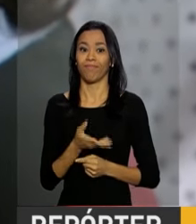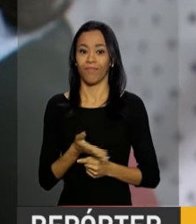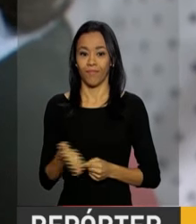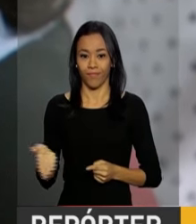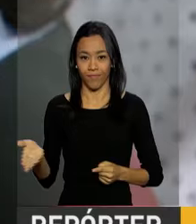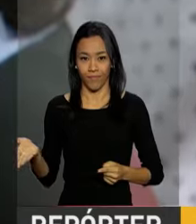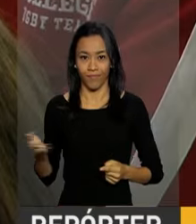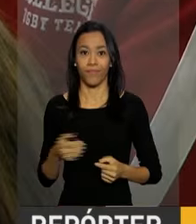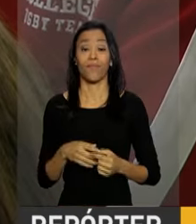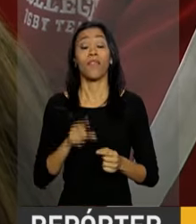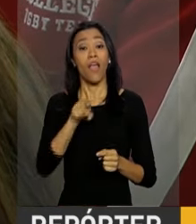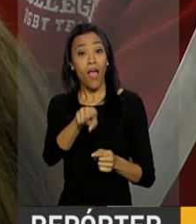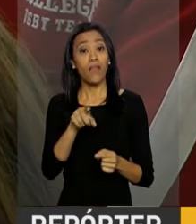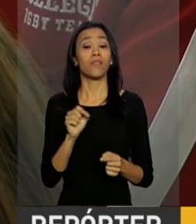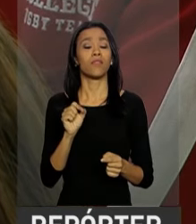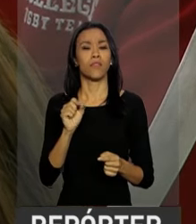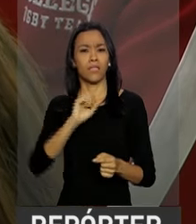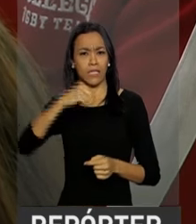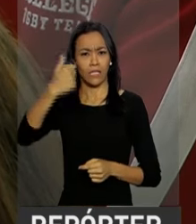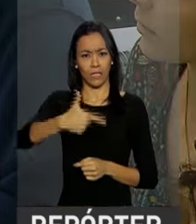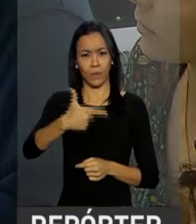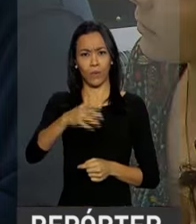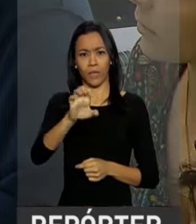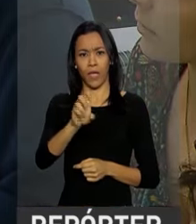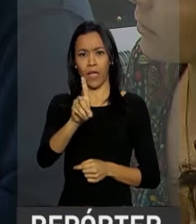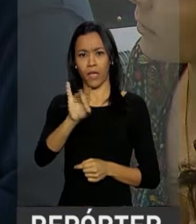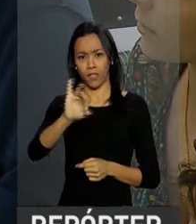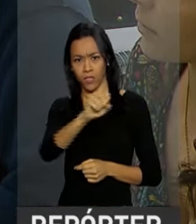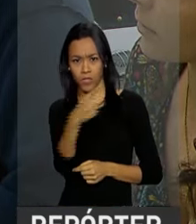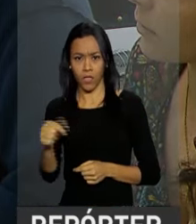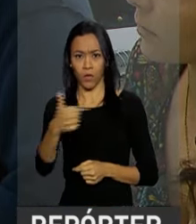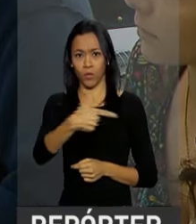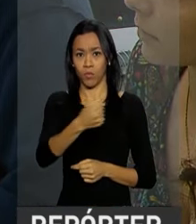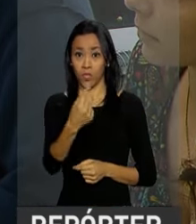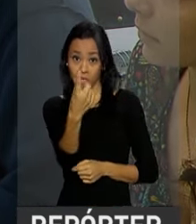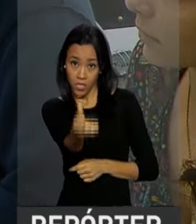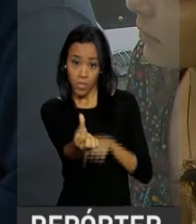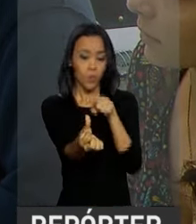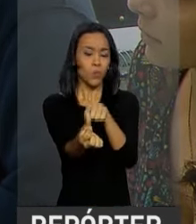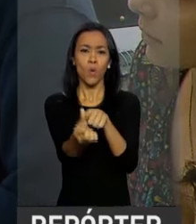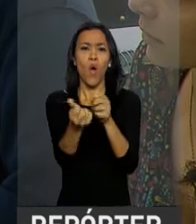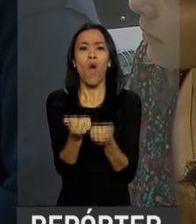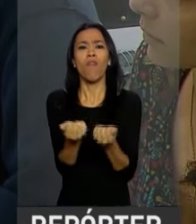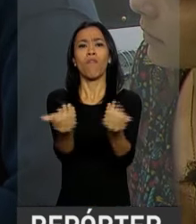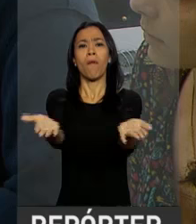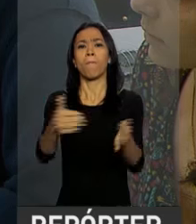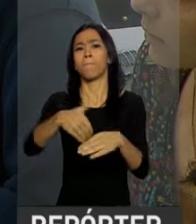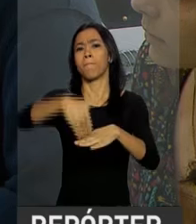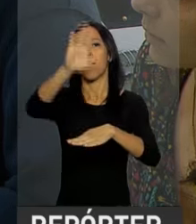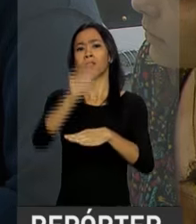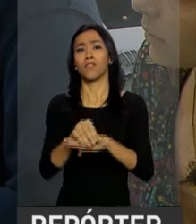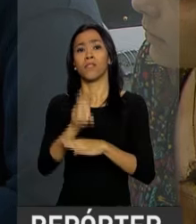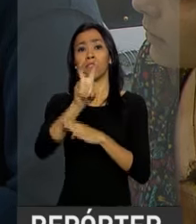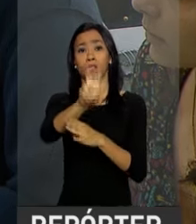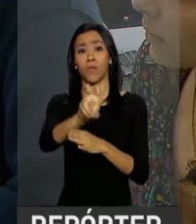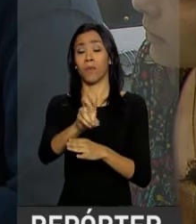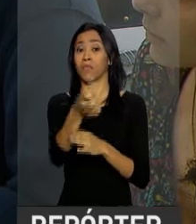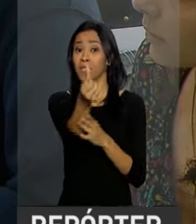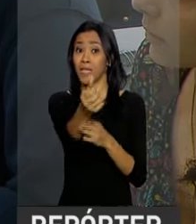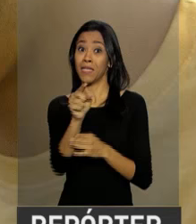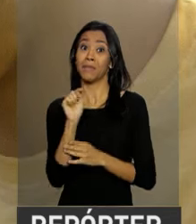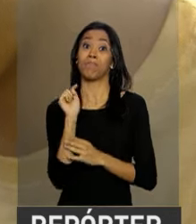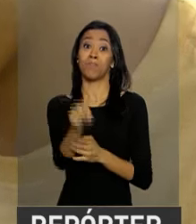sisu.mec.gov.br. O SISU, essa segunda edição do SISU de 2016, oferece aí mais de 56 mil vagas em